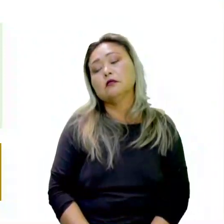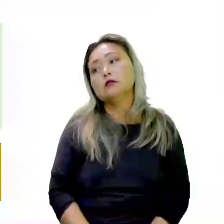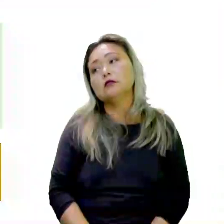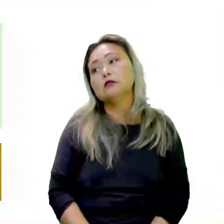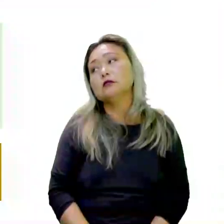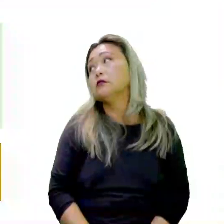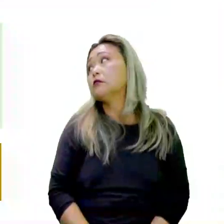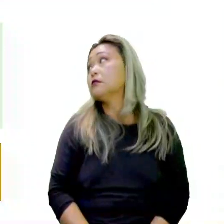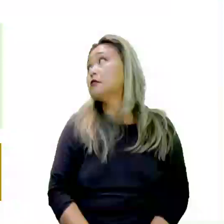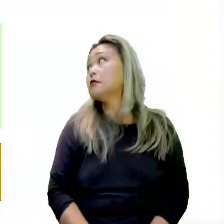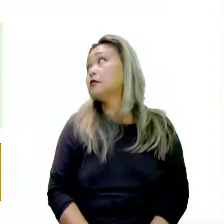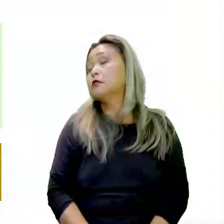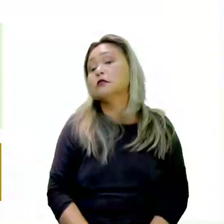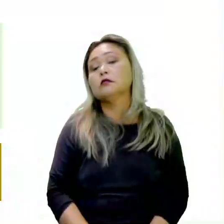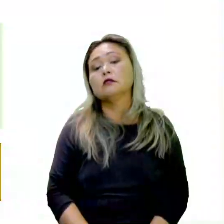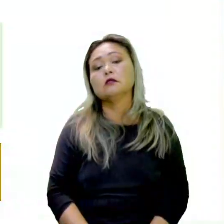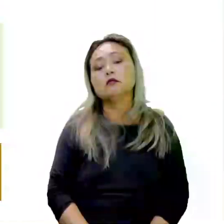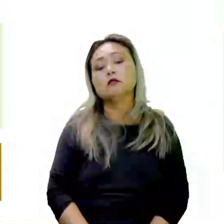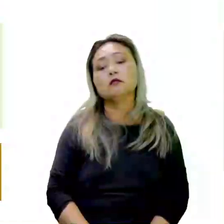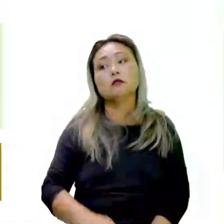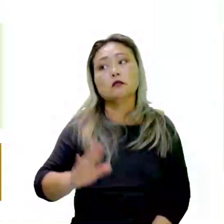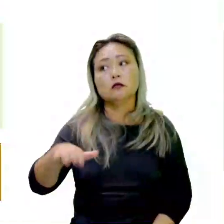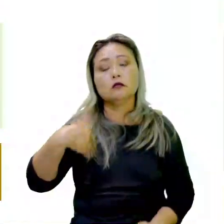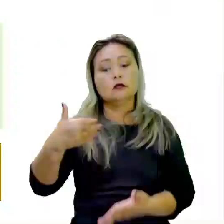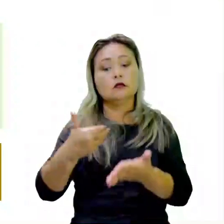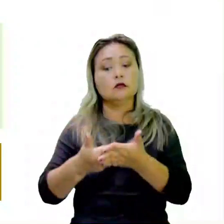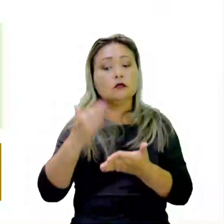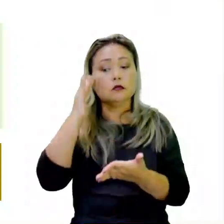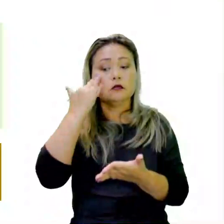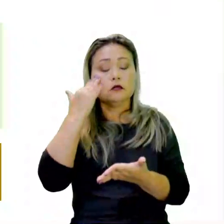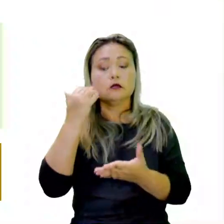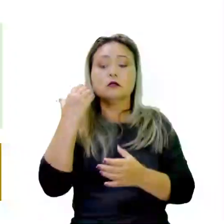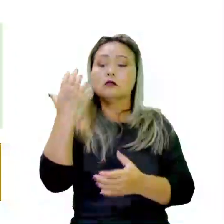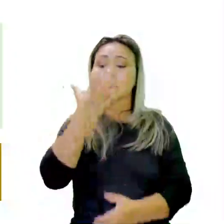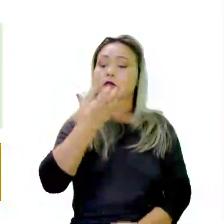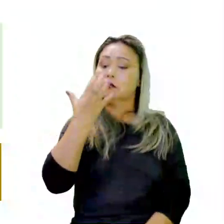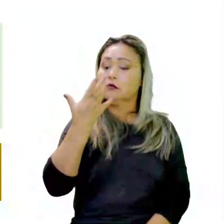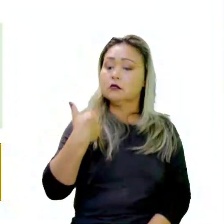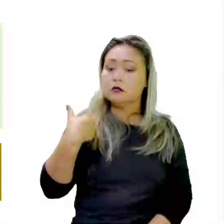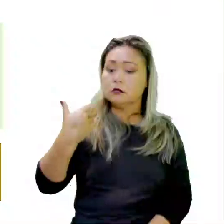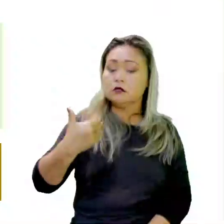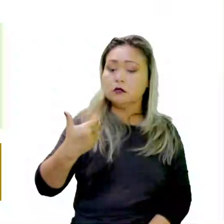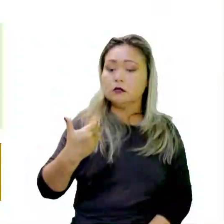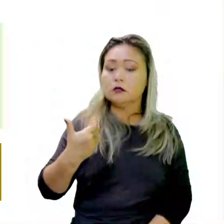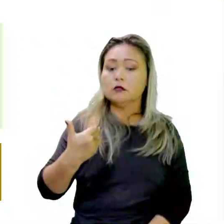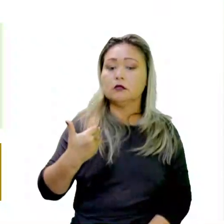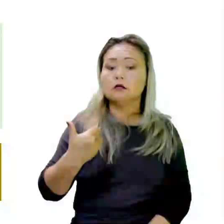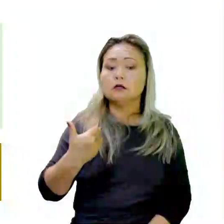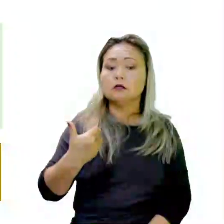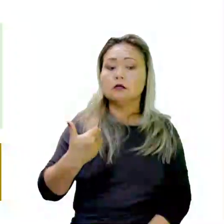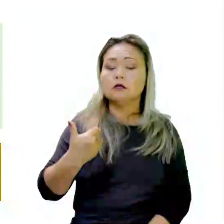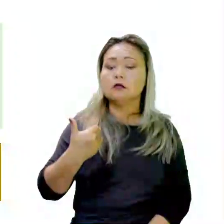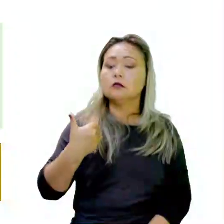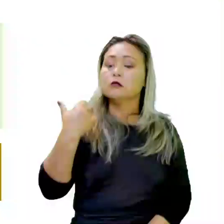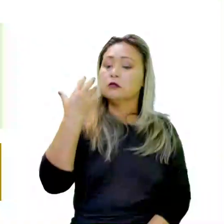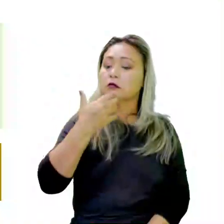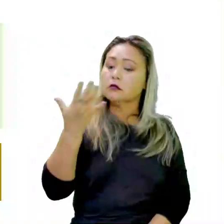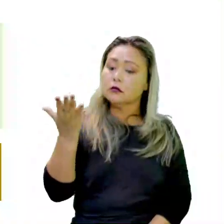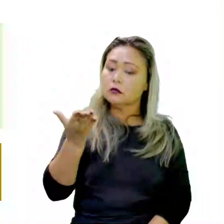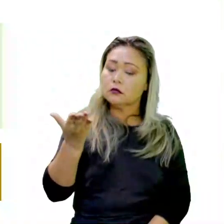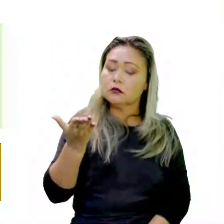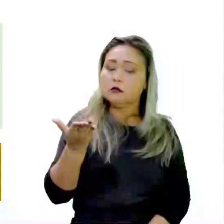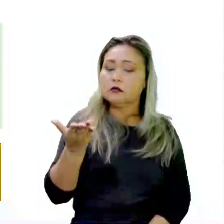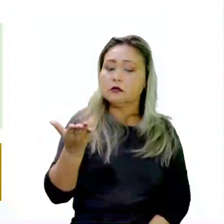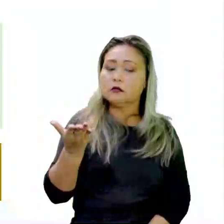chegou ao que hoje nós temos, o que hoje nós entendemos como canção. A nossa música